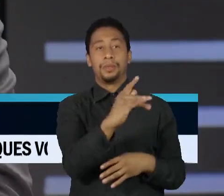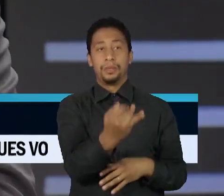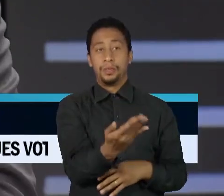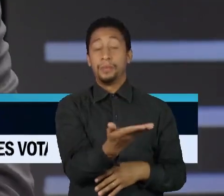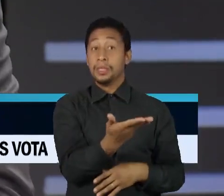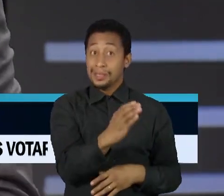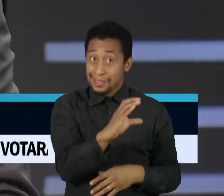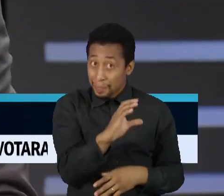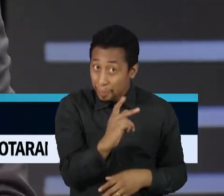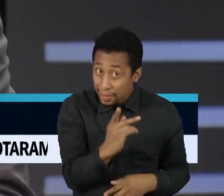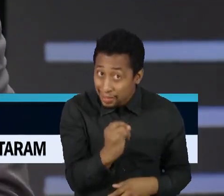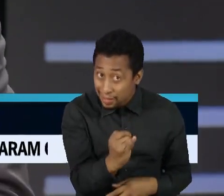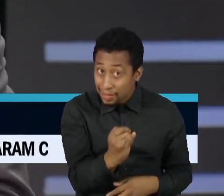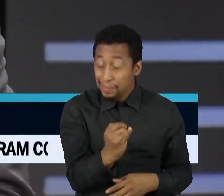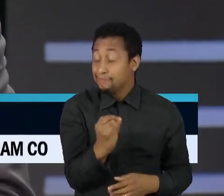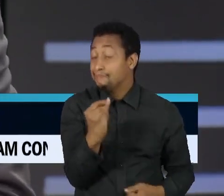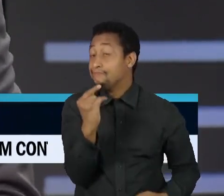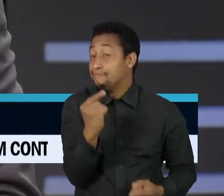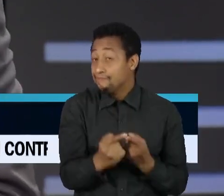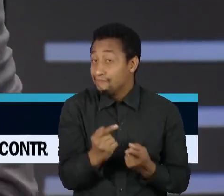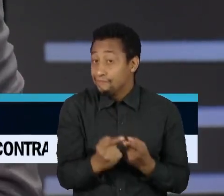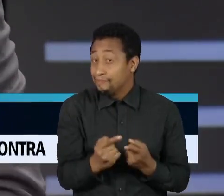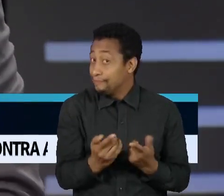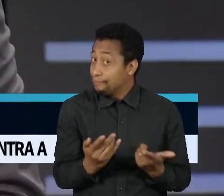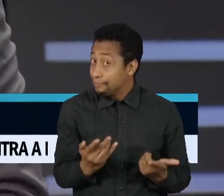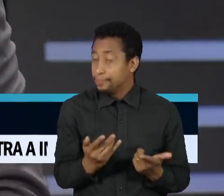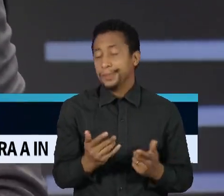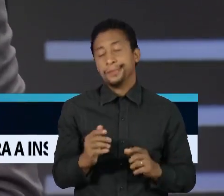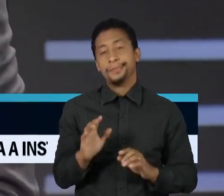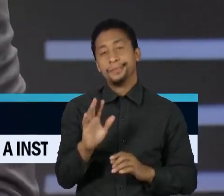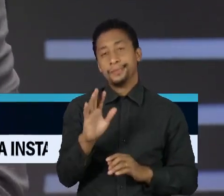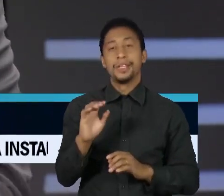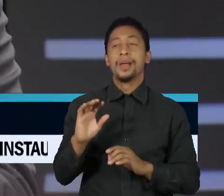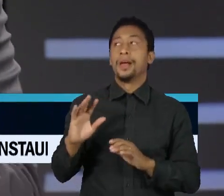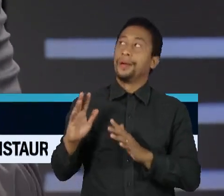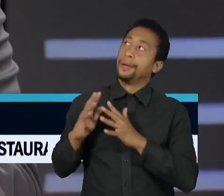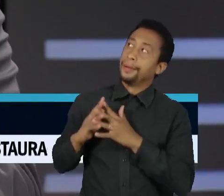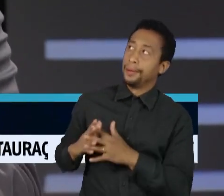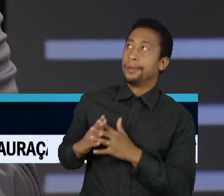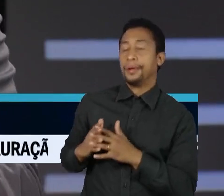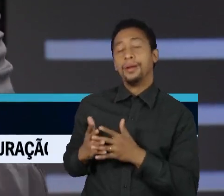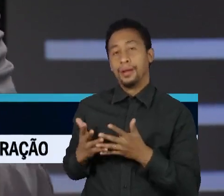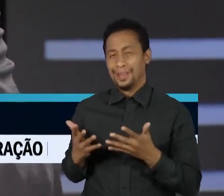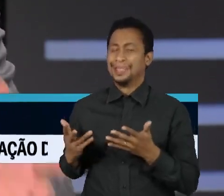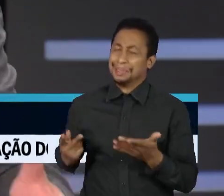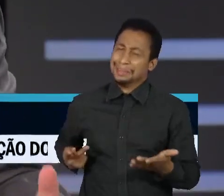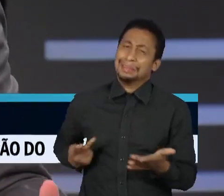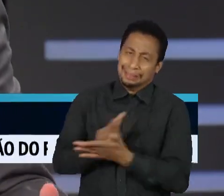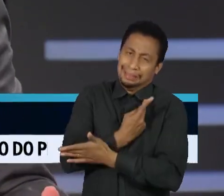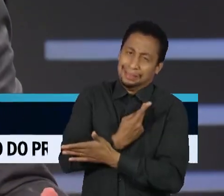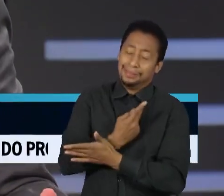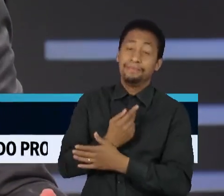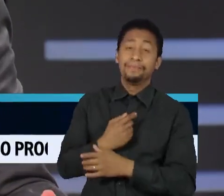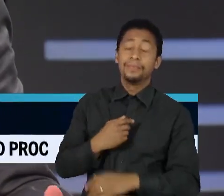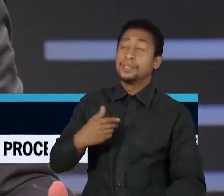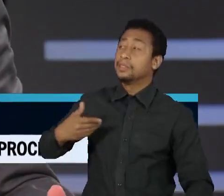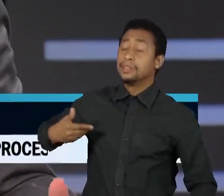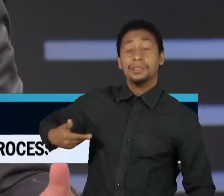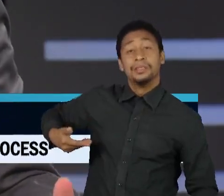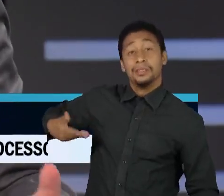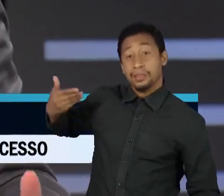ela nasce de um de uma de uma situação tanto quanto complicada porque que houve